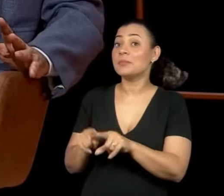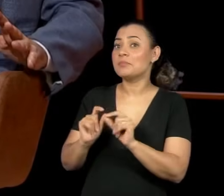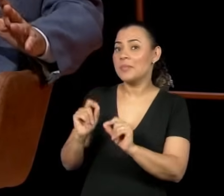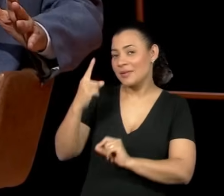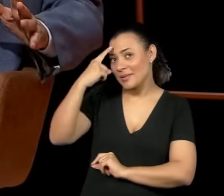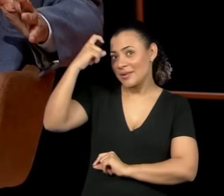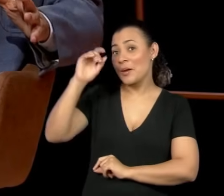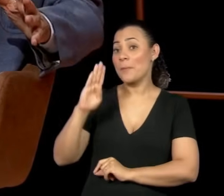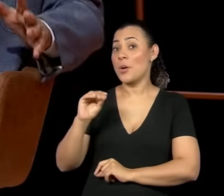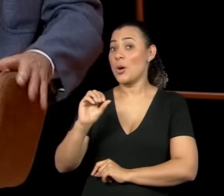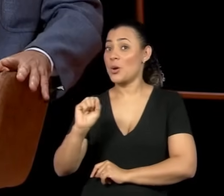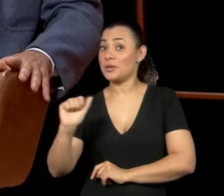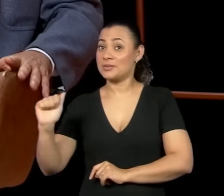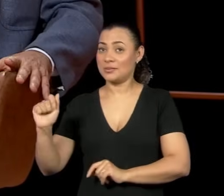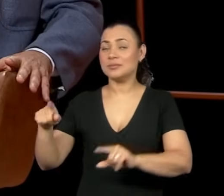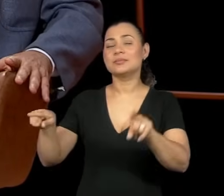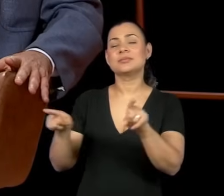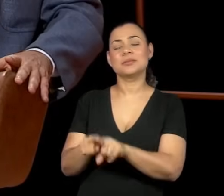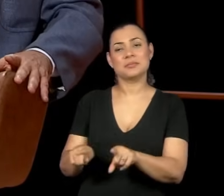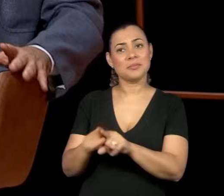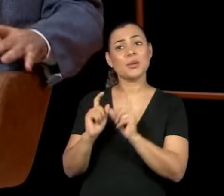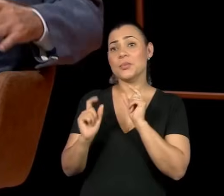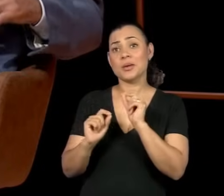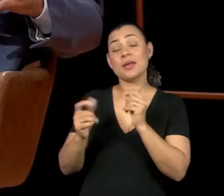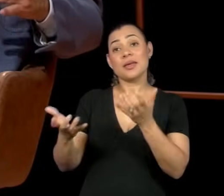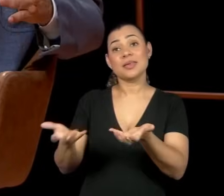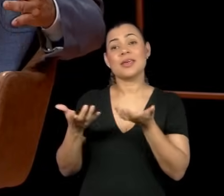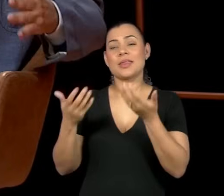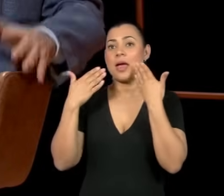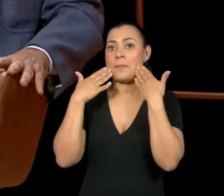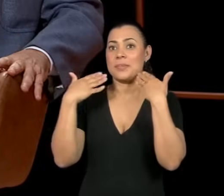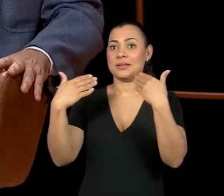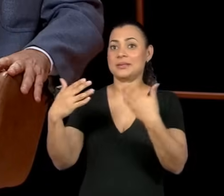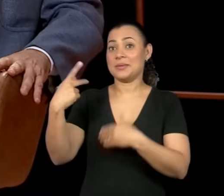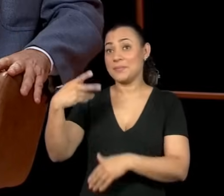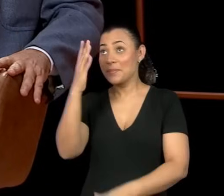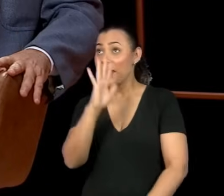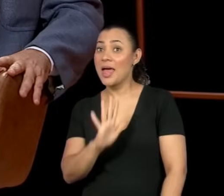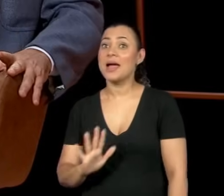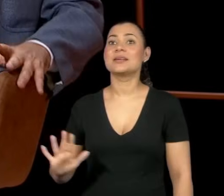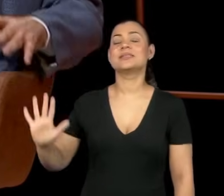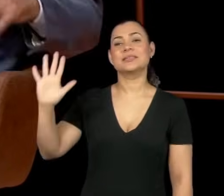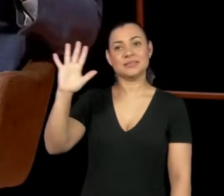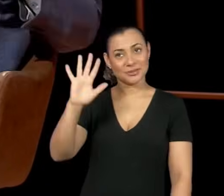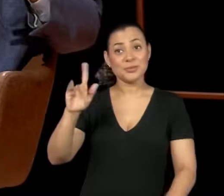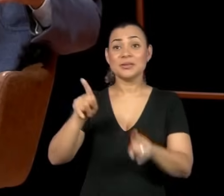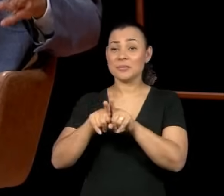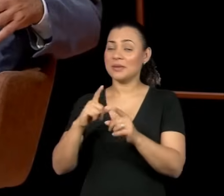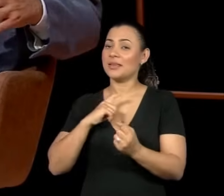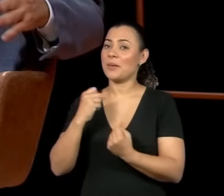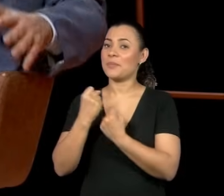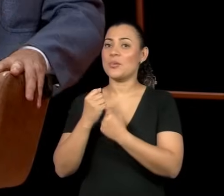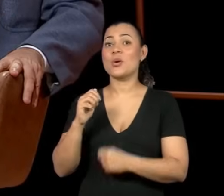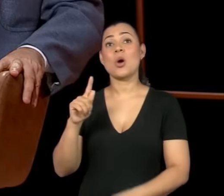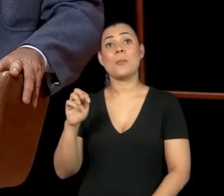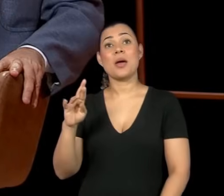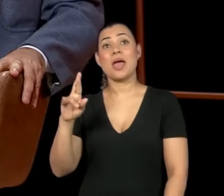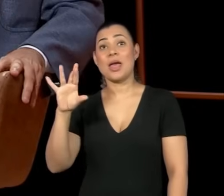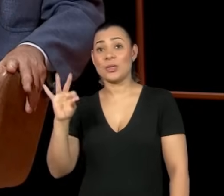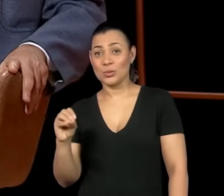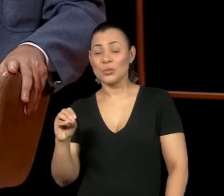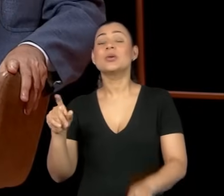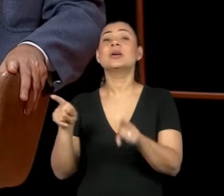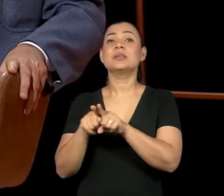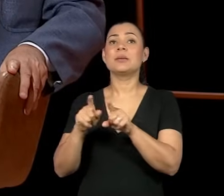Bossa Nova Social Club, que é para fazer uma grande apresentação no Brasil. E vamos ter o apoio de Roberto Menescal e das